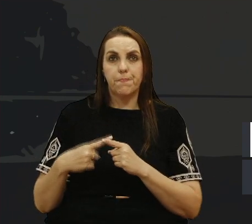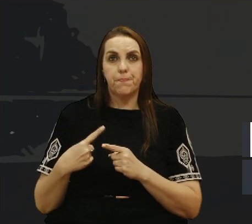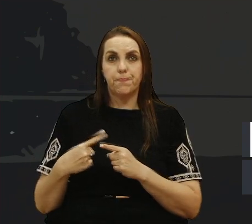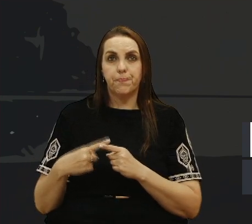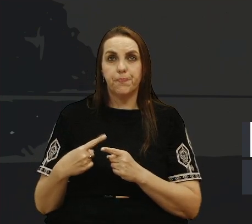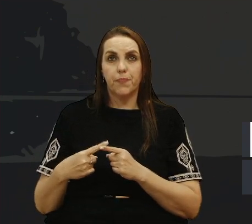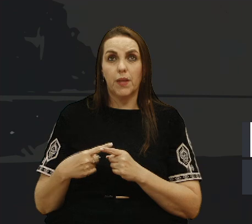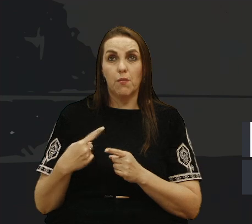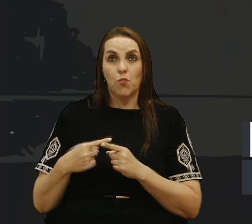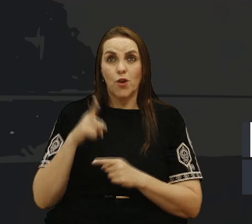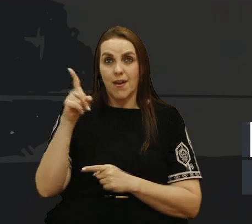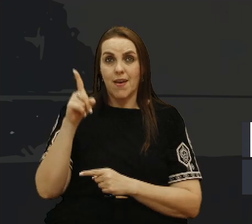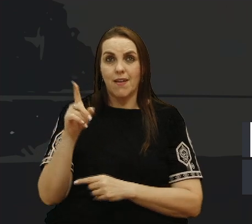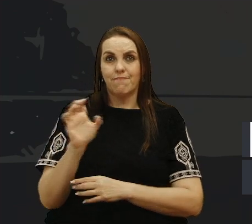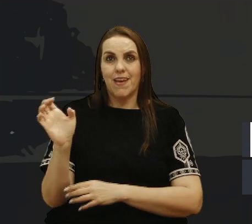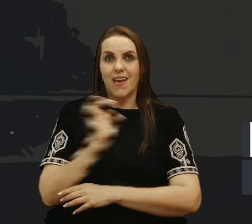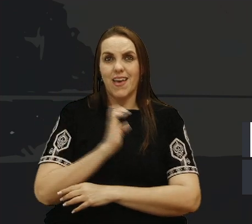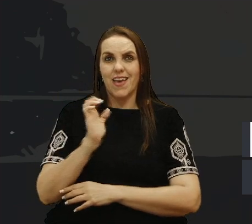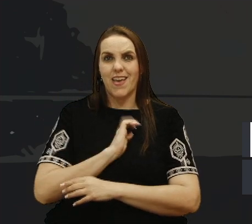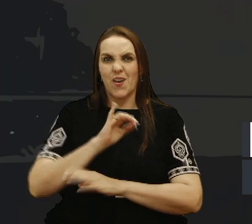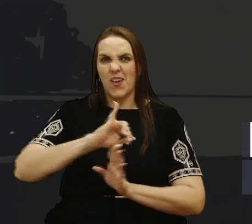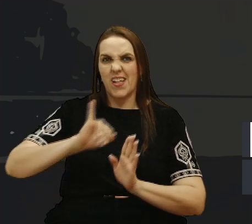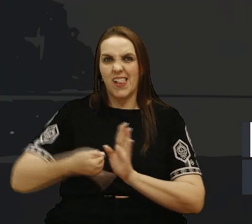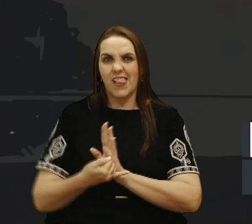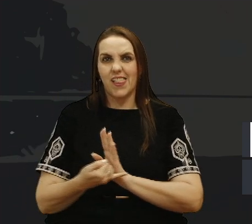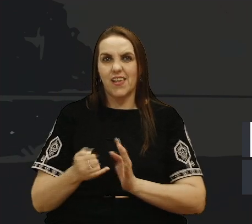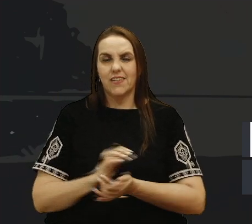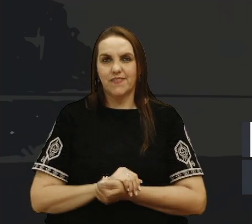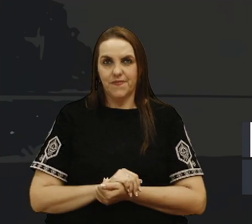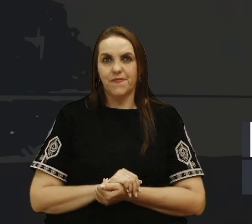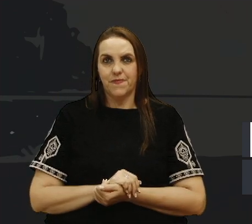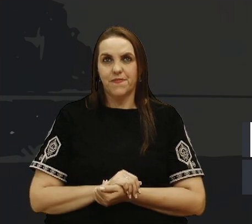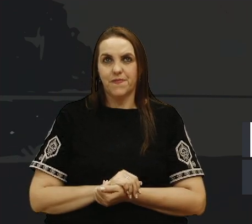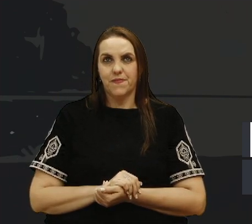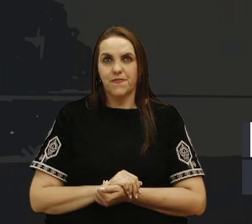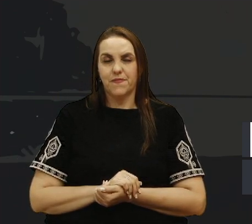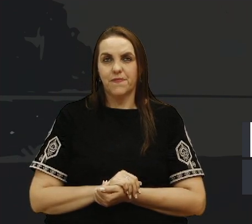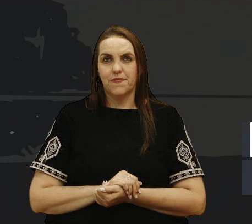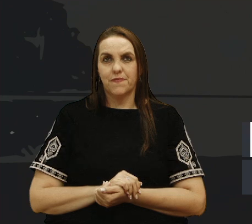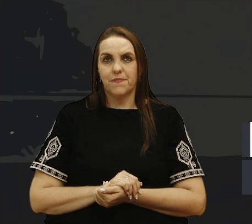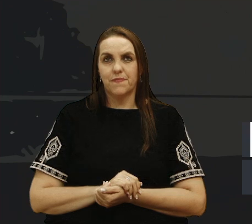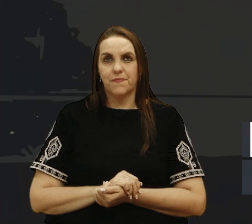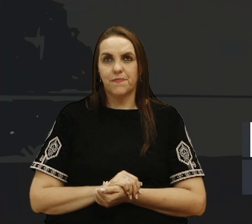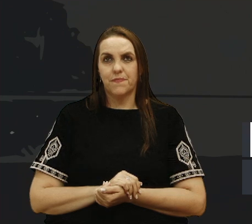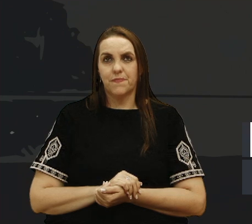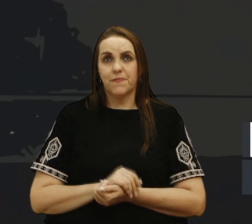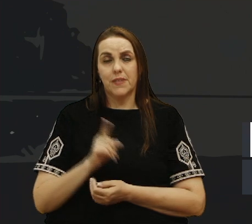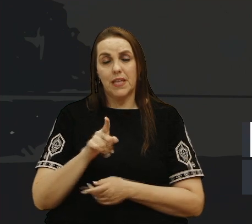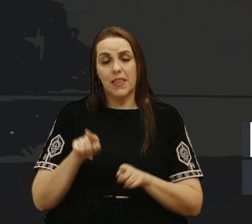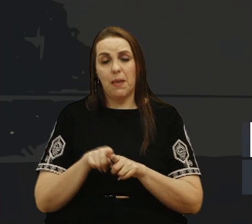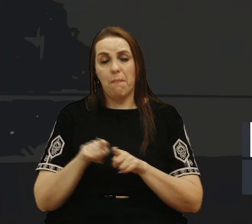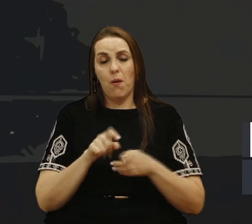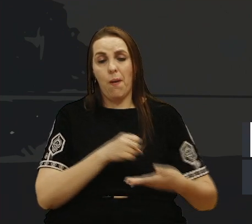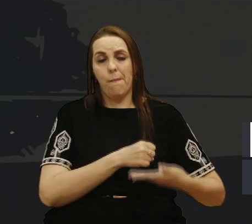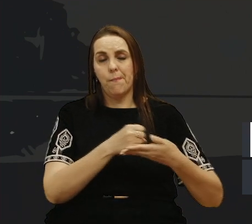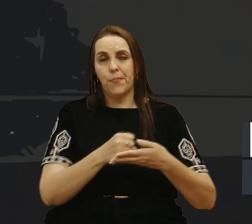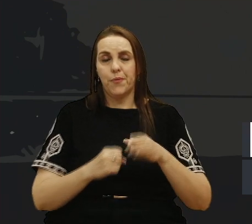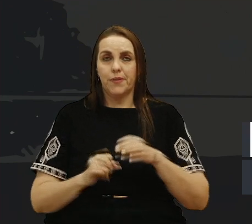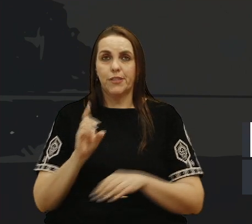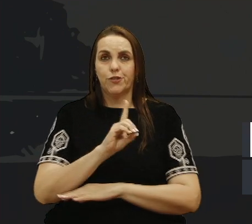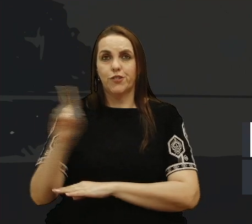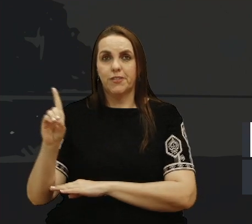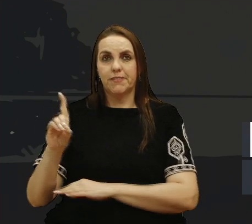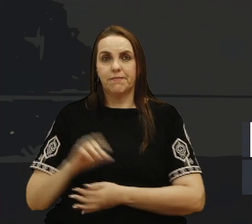Porque isso aqui é para rico fraudar. E para rico fraudar com outorga da direita, vereador